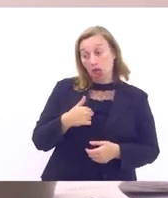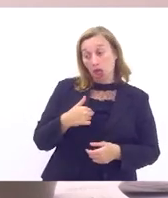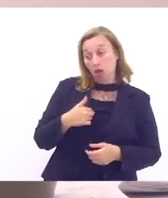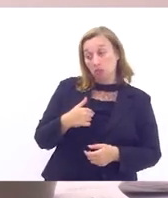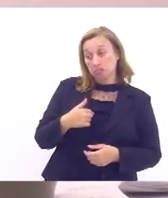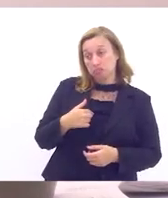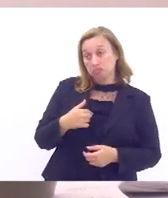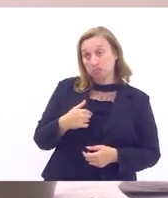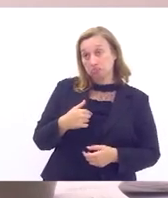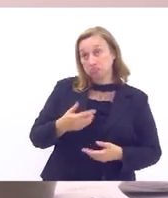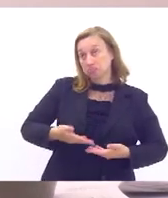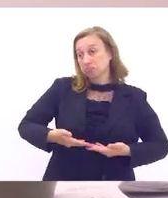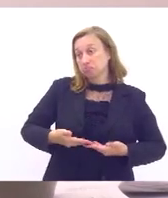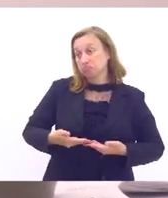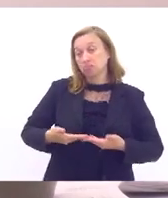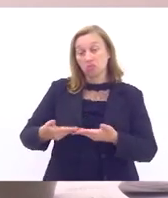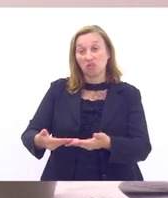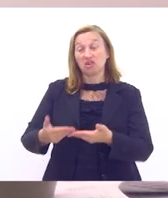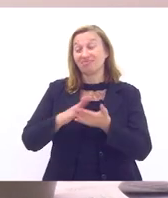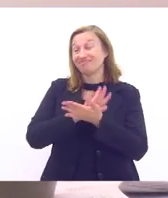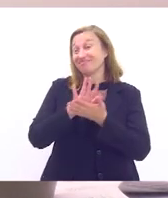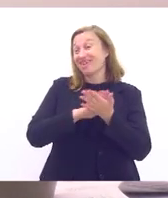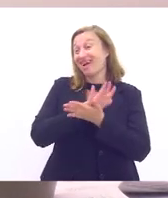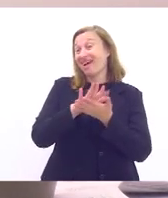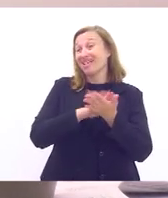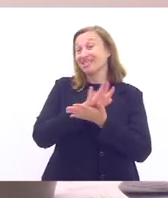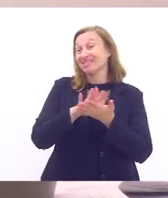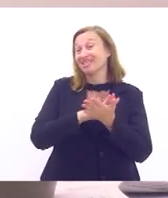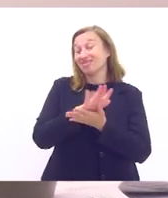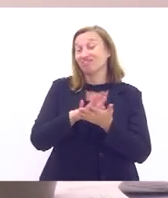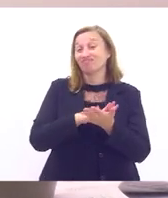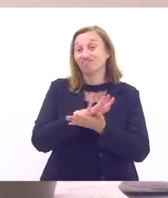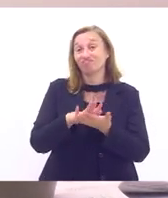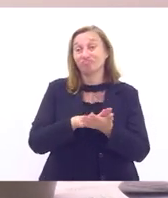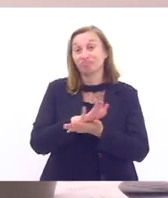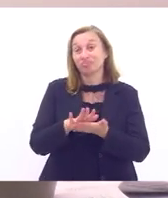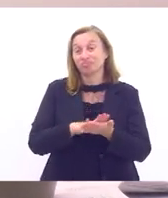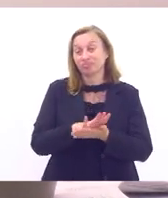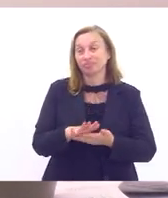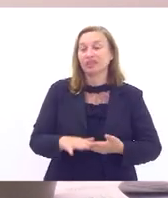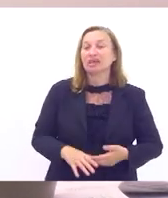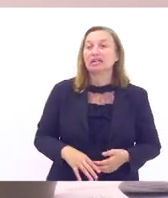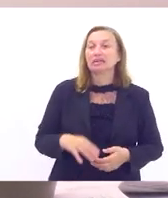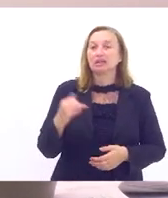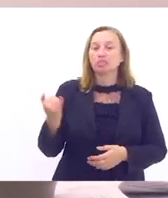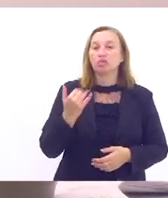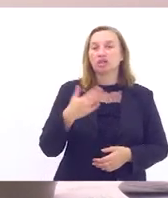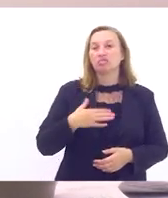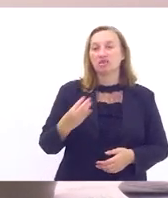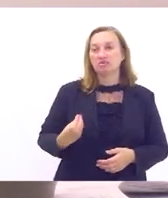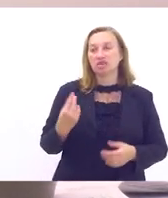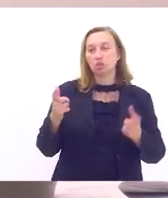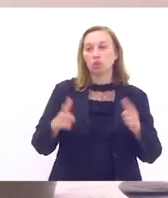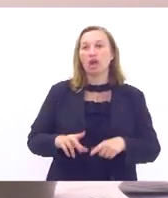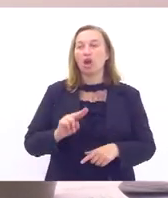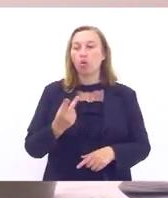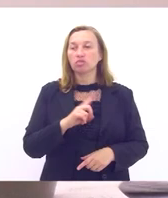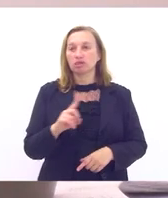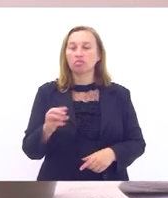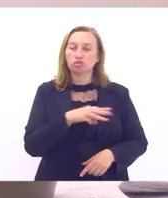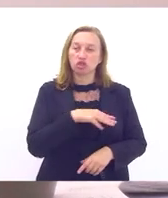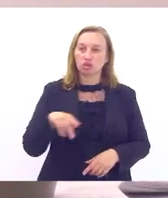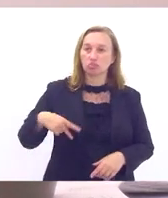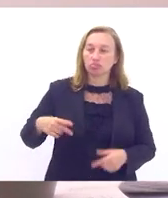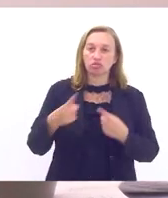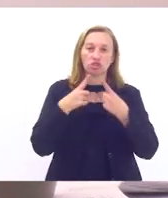pessoalmente, não recebi nenhuma notícia de que isso teria acontecido ou seria relevante ou não a participação do Ministério Público